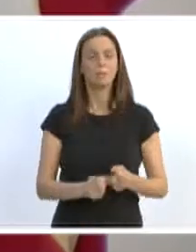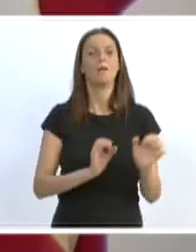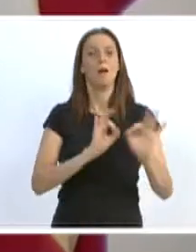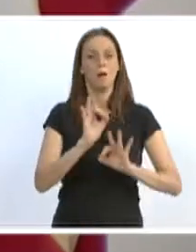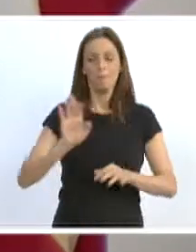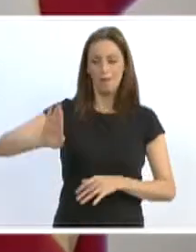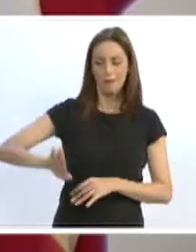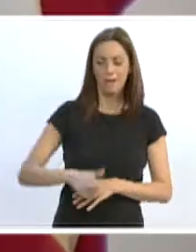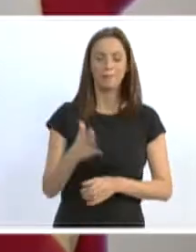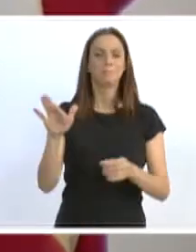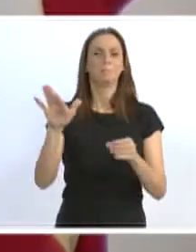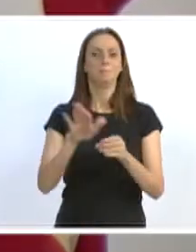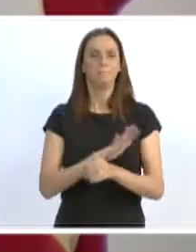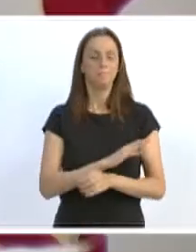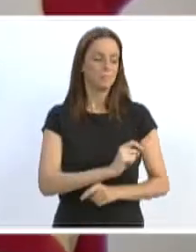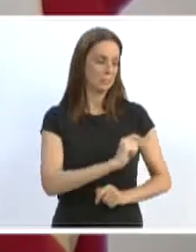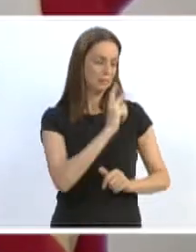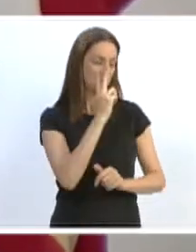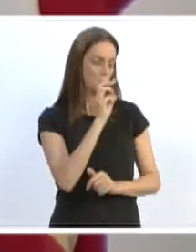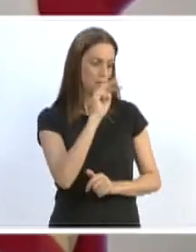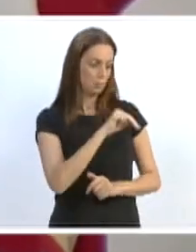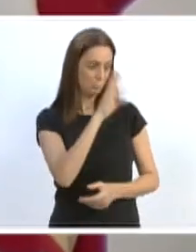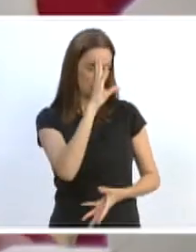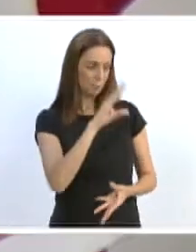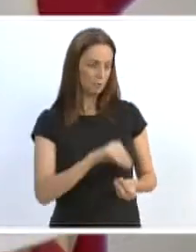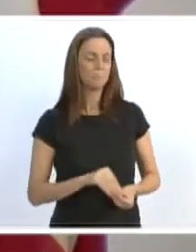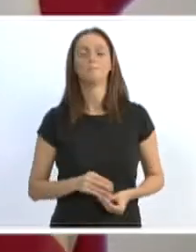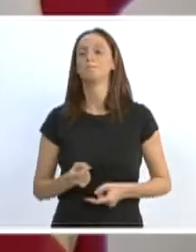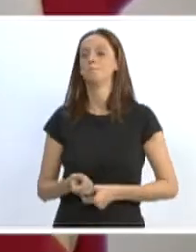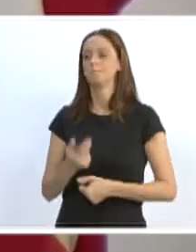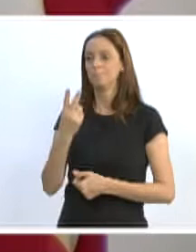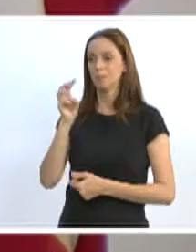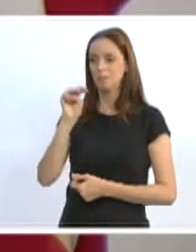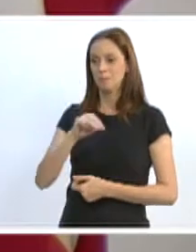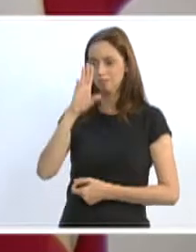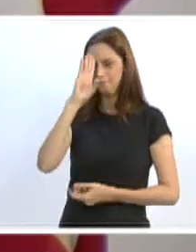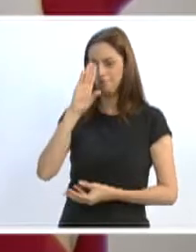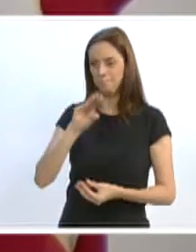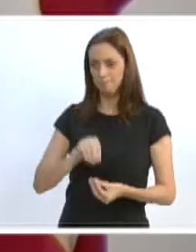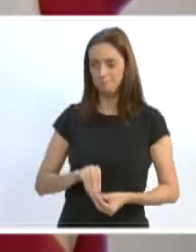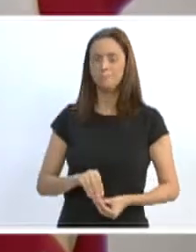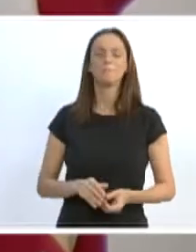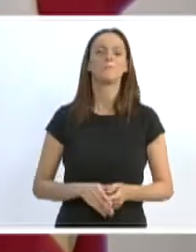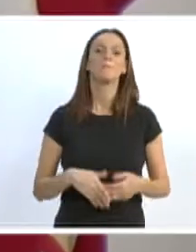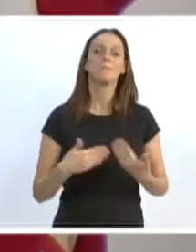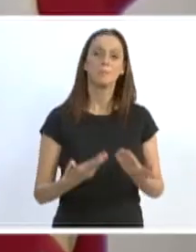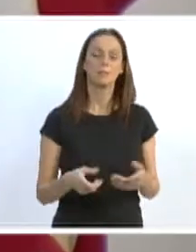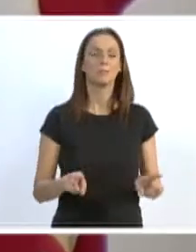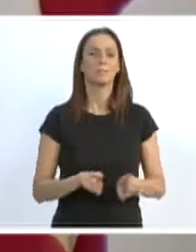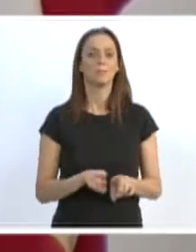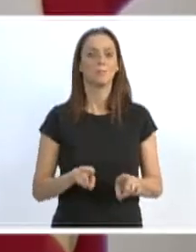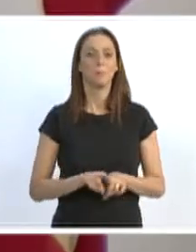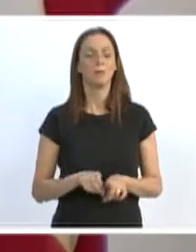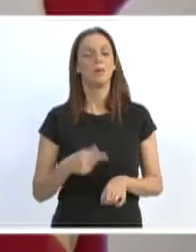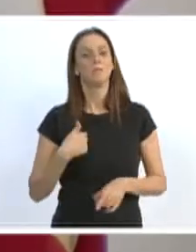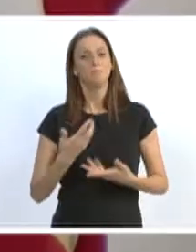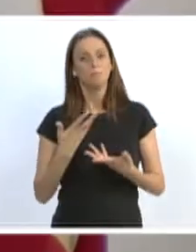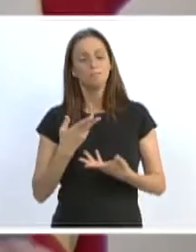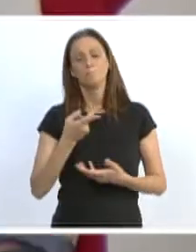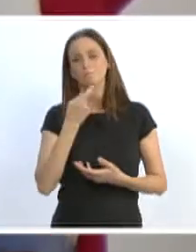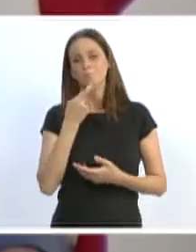presidente mais dois minutos então o senhor dos senhores eu quero também minha ter com relação